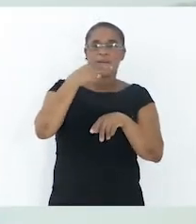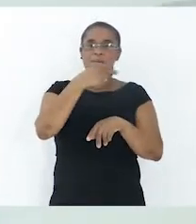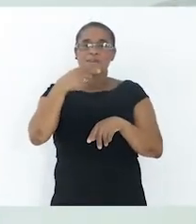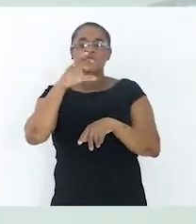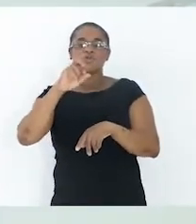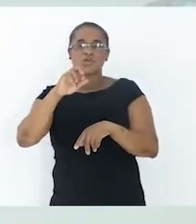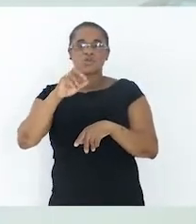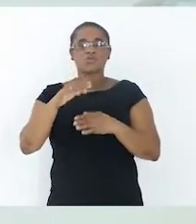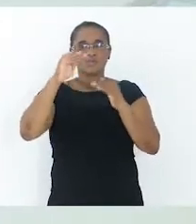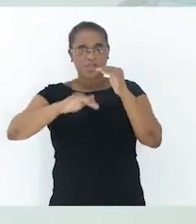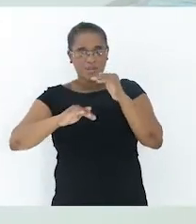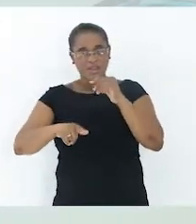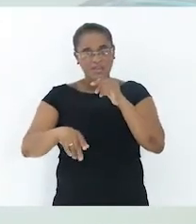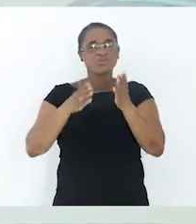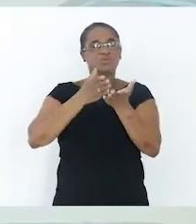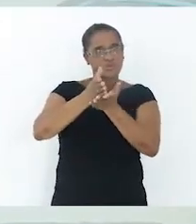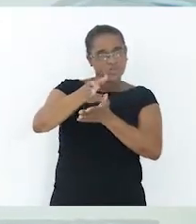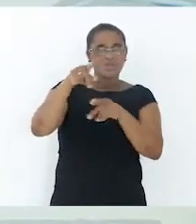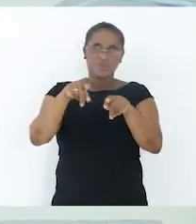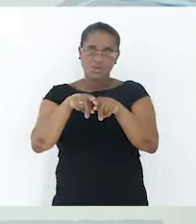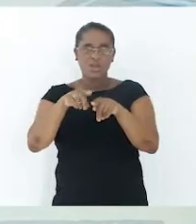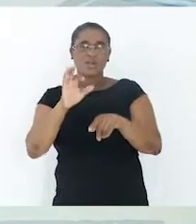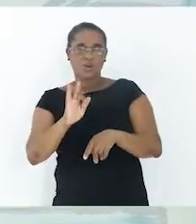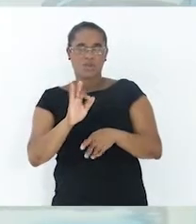denominador mantém-se, que é o 4.